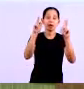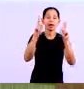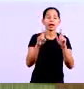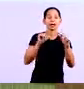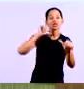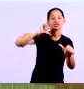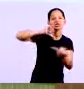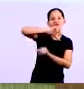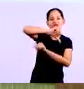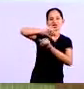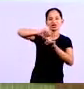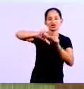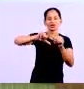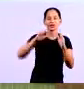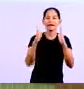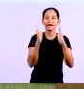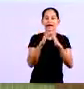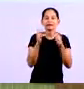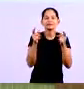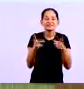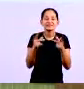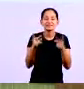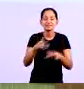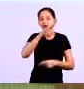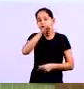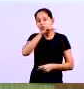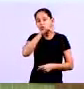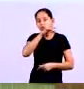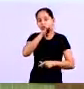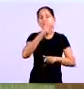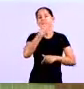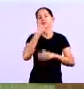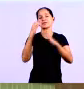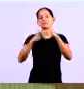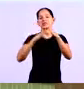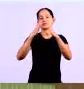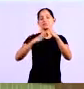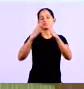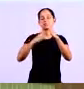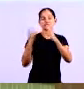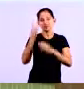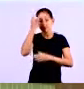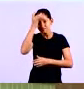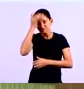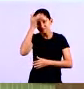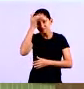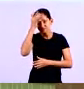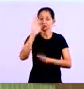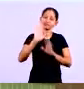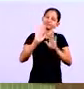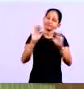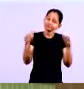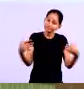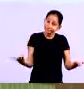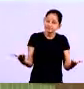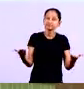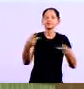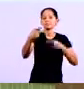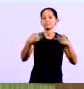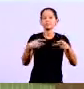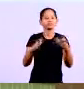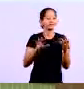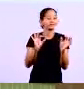empresa. É usar demasiadamente a informação que você tem e, de certa forma, sem propósito de negócio nenhum.